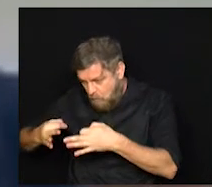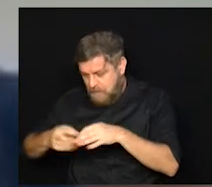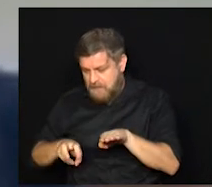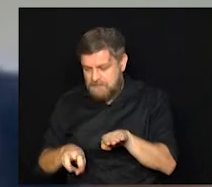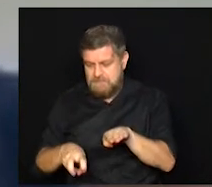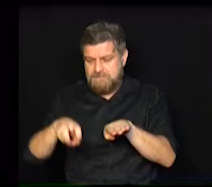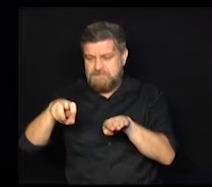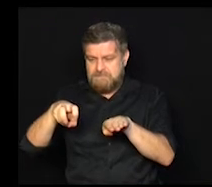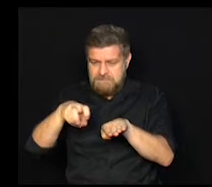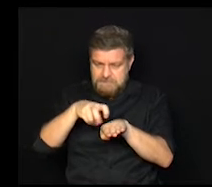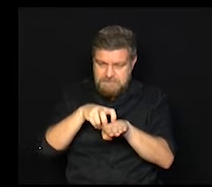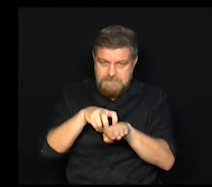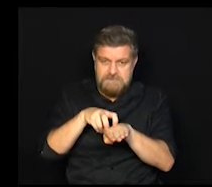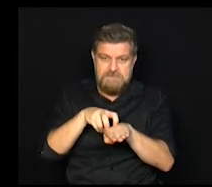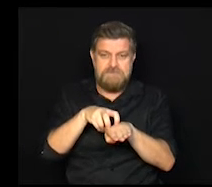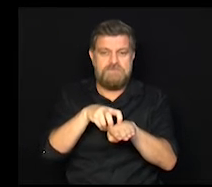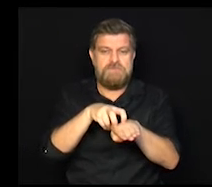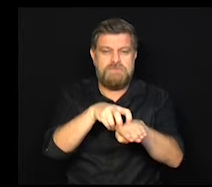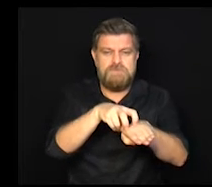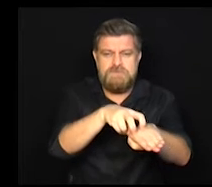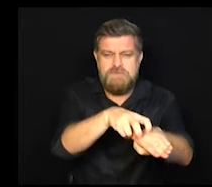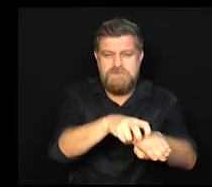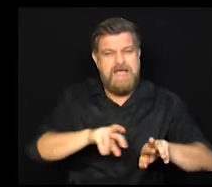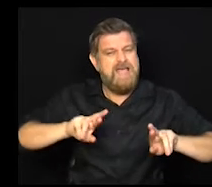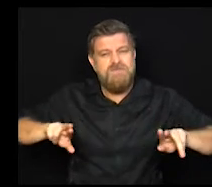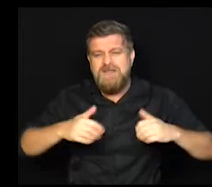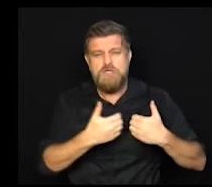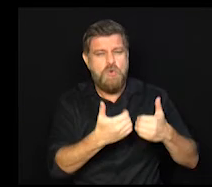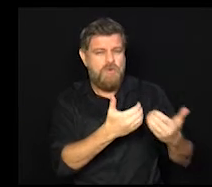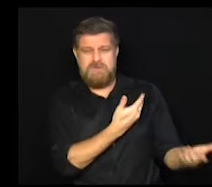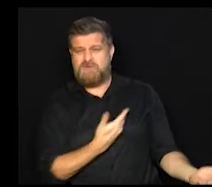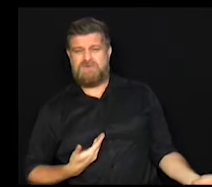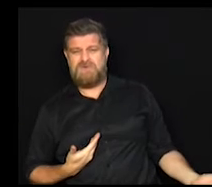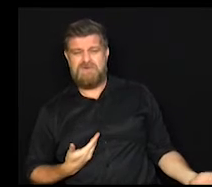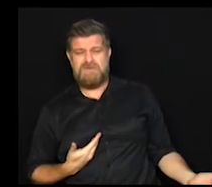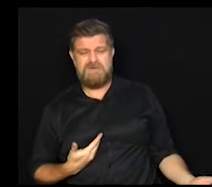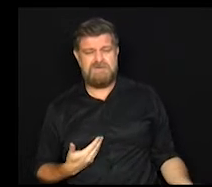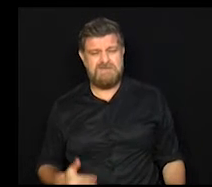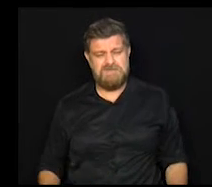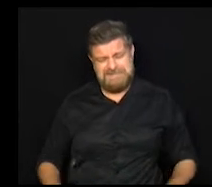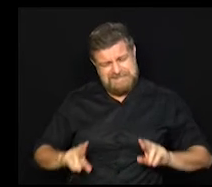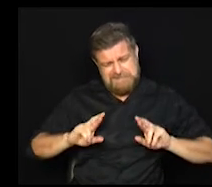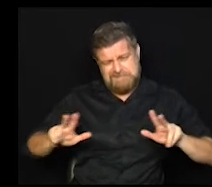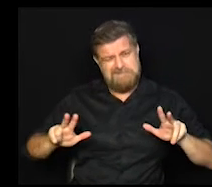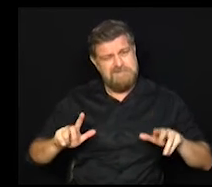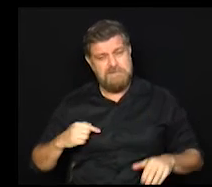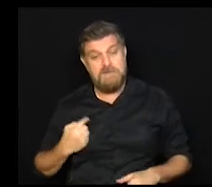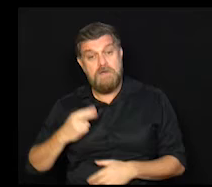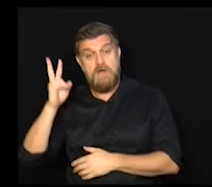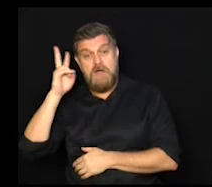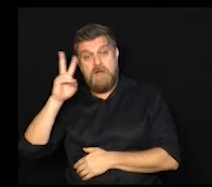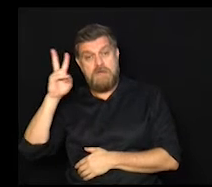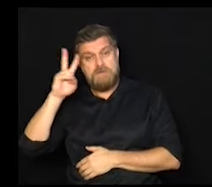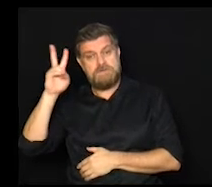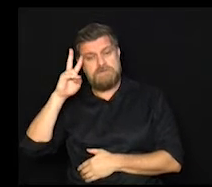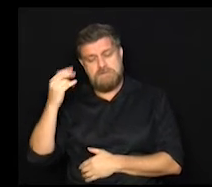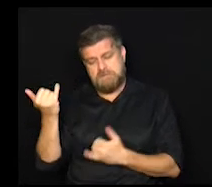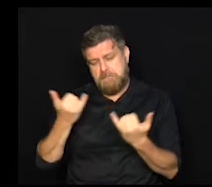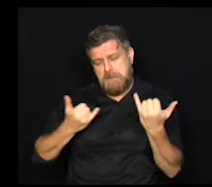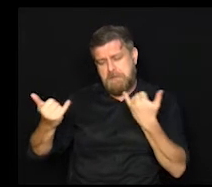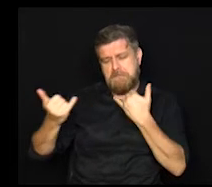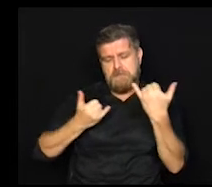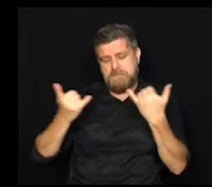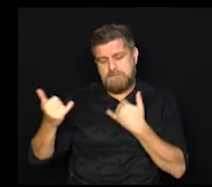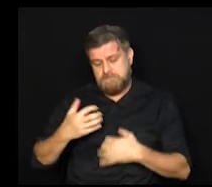respeitosa, como ele merece ser, né? Então, são histórias, assim, Marrom, são histórias